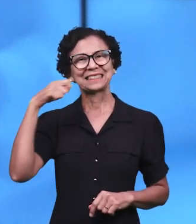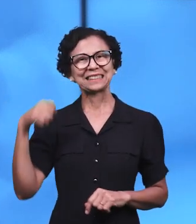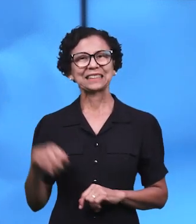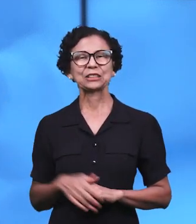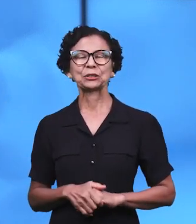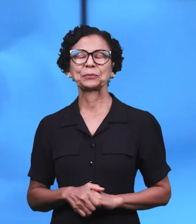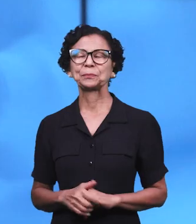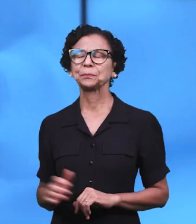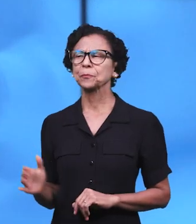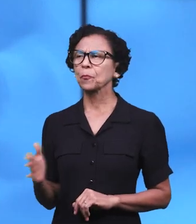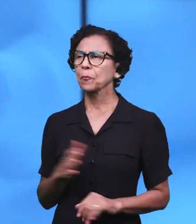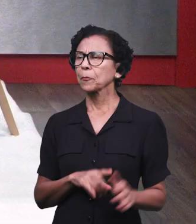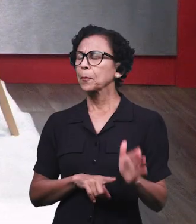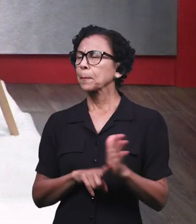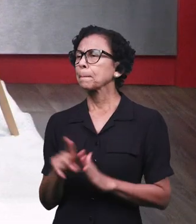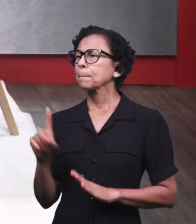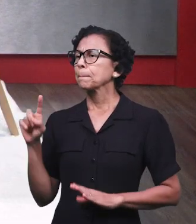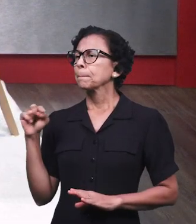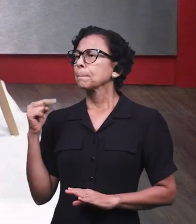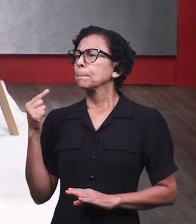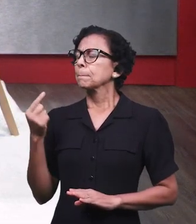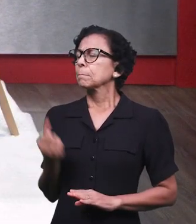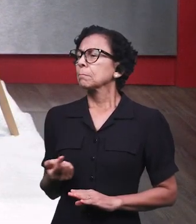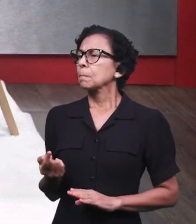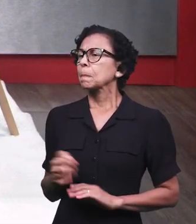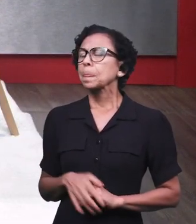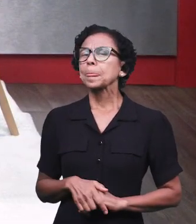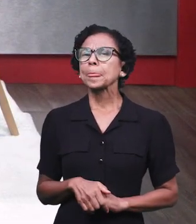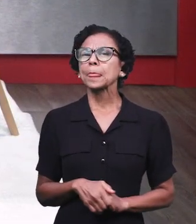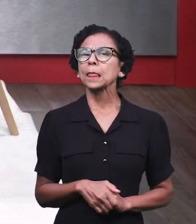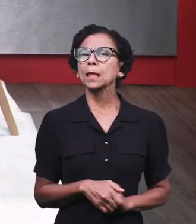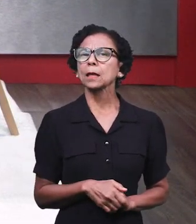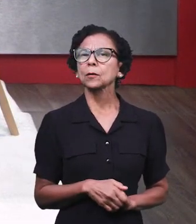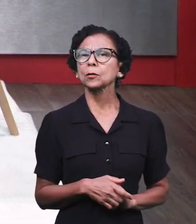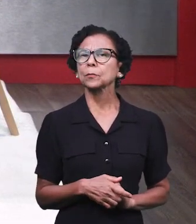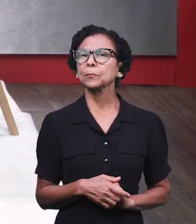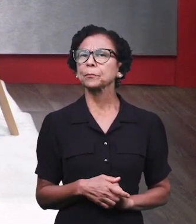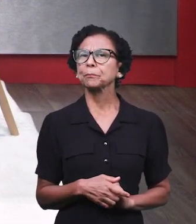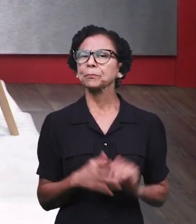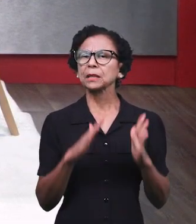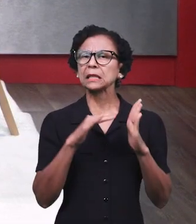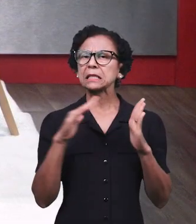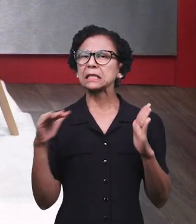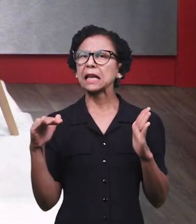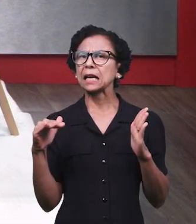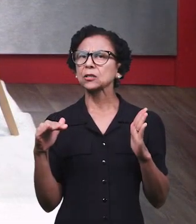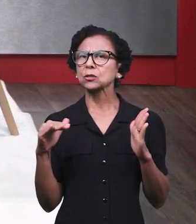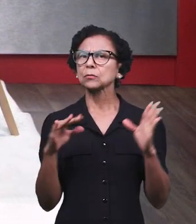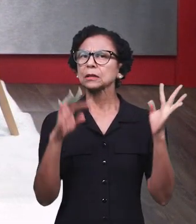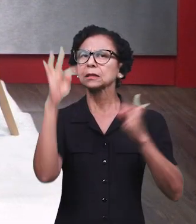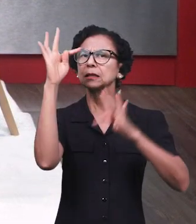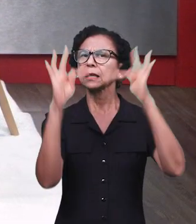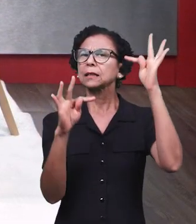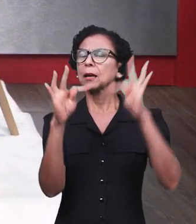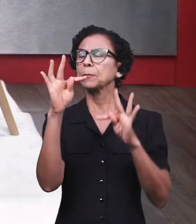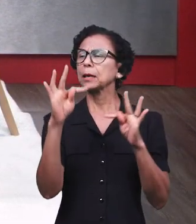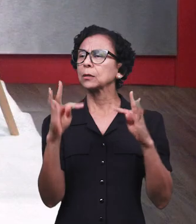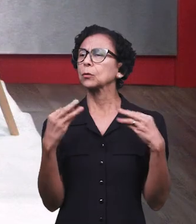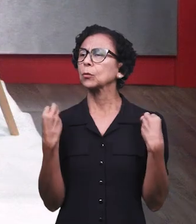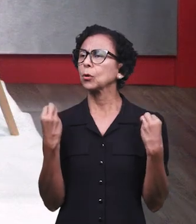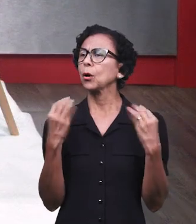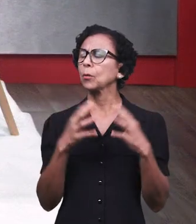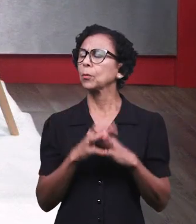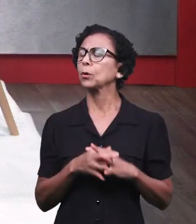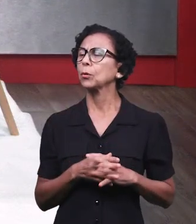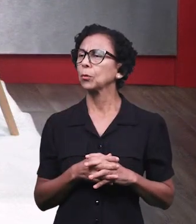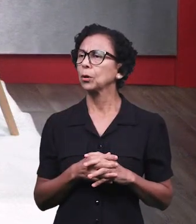a sua saúde. Mas, doutora, eu vou te fazer a próxima pergunta. Quais são os tratamentos odontológicos estéticos? E todo tipo de